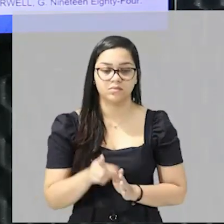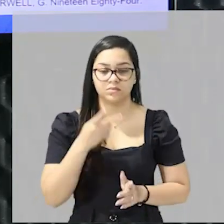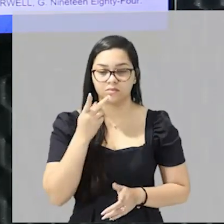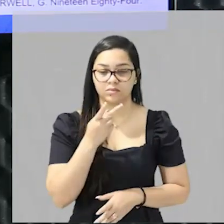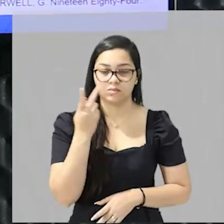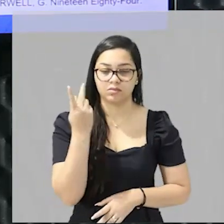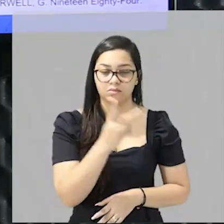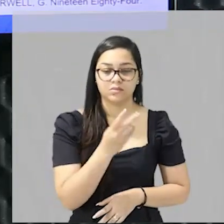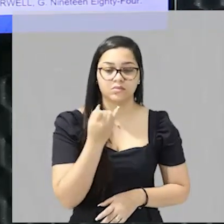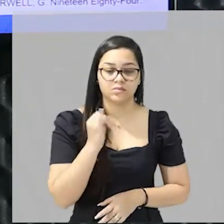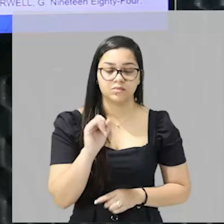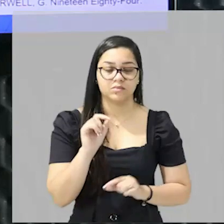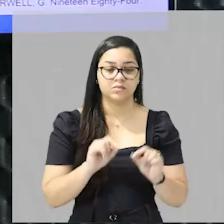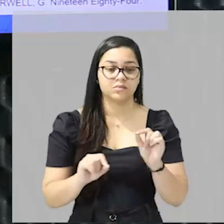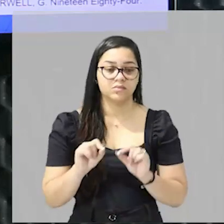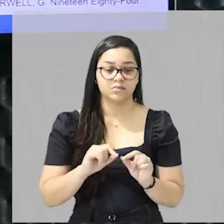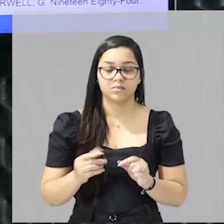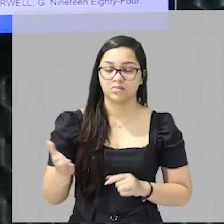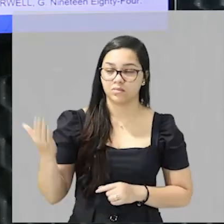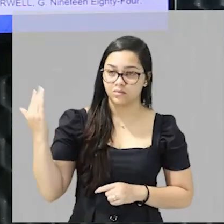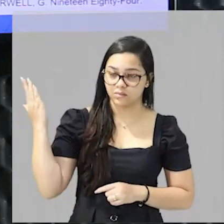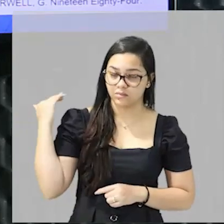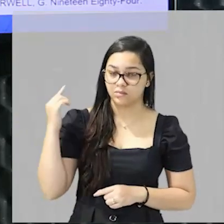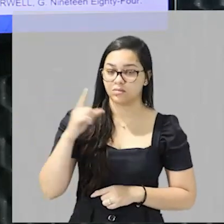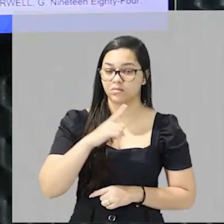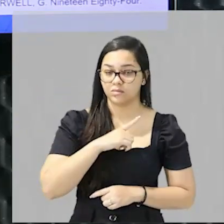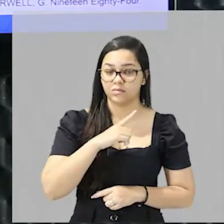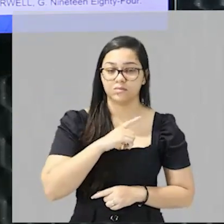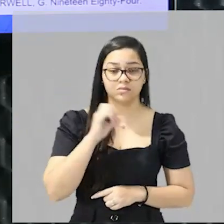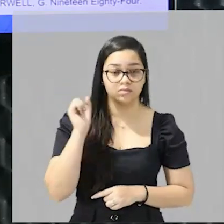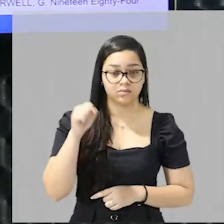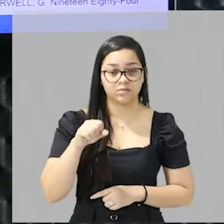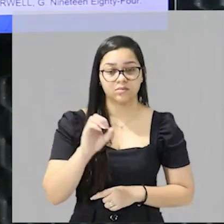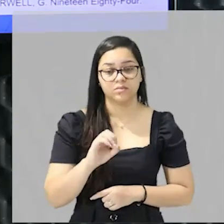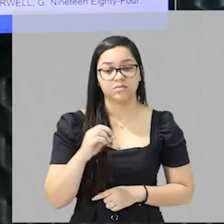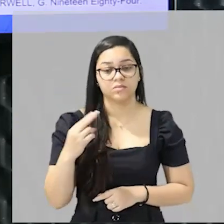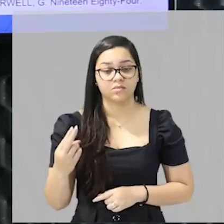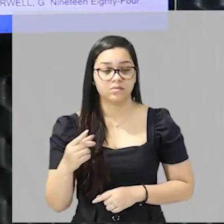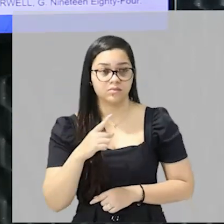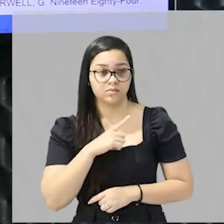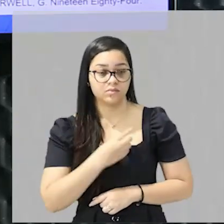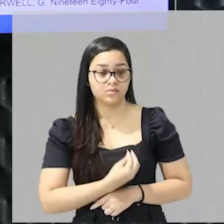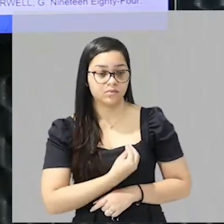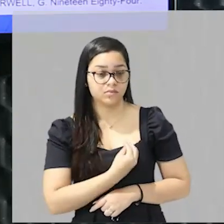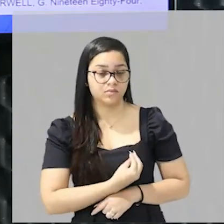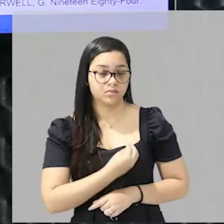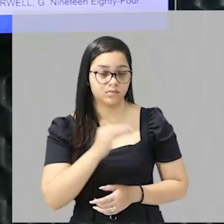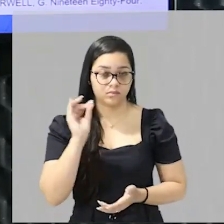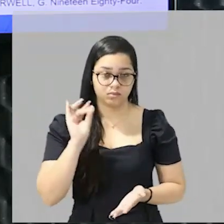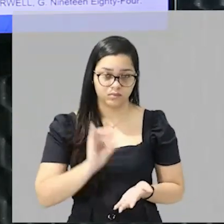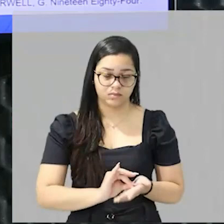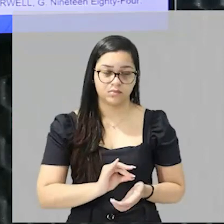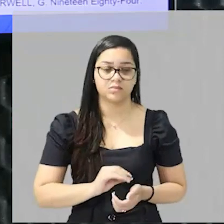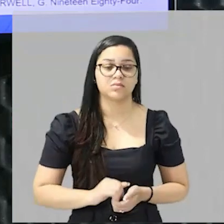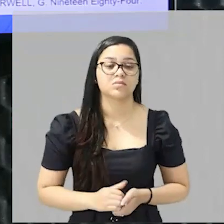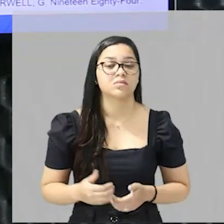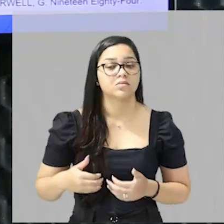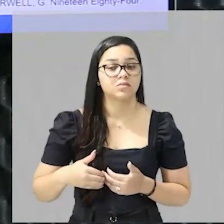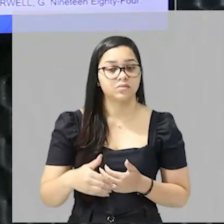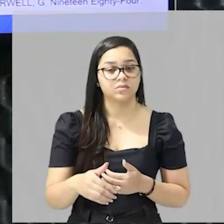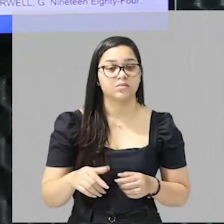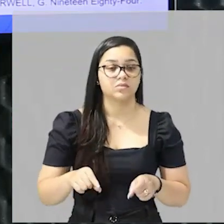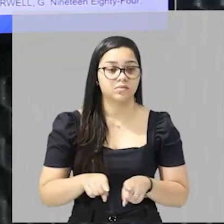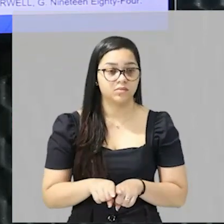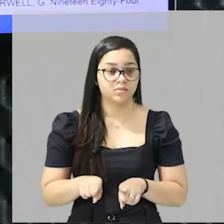ele acha que o passado existe realmente ou tem uma existência real. Ele continua